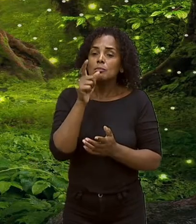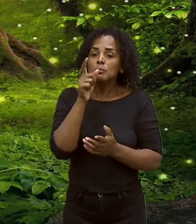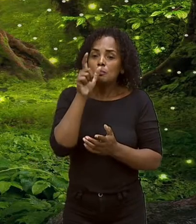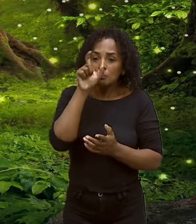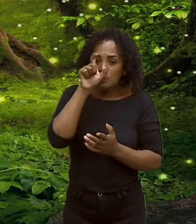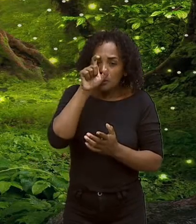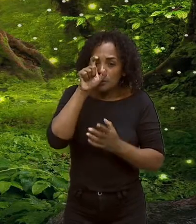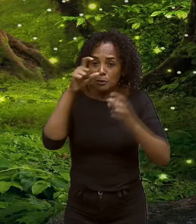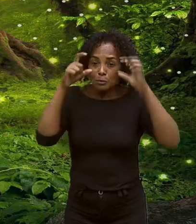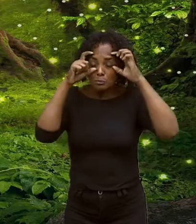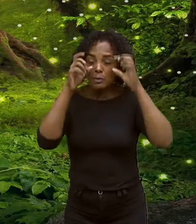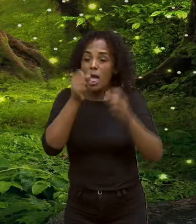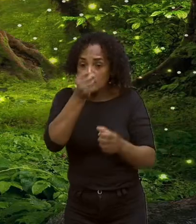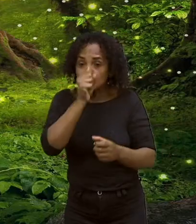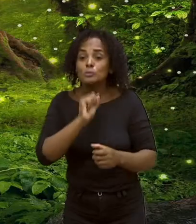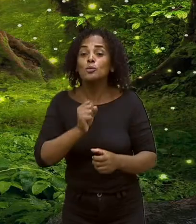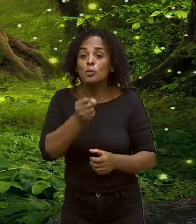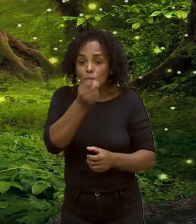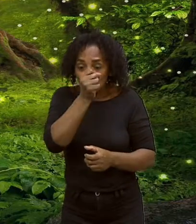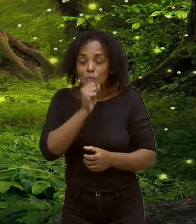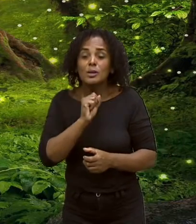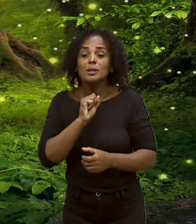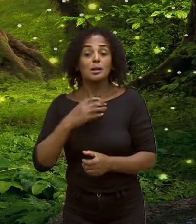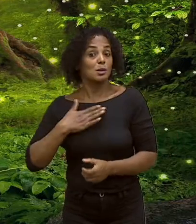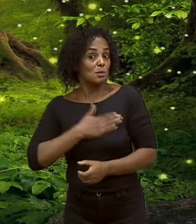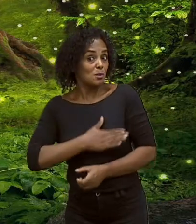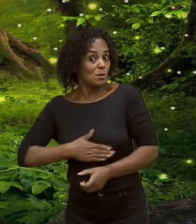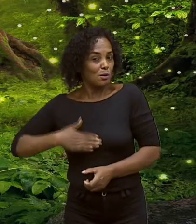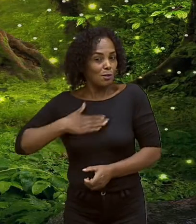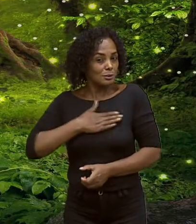de tomar." "Sorvete de coruja?